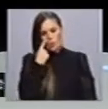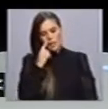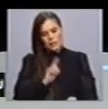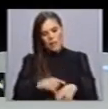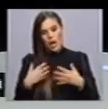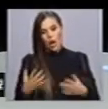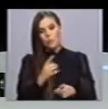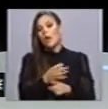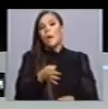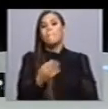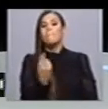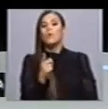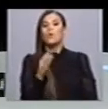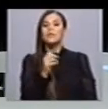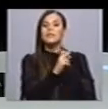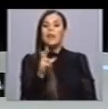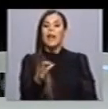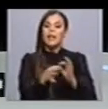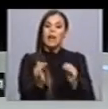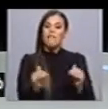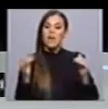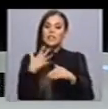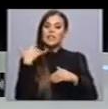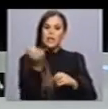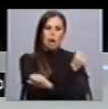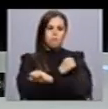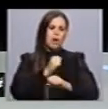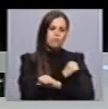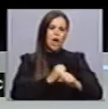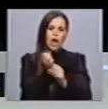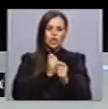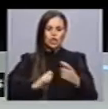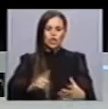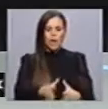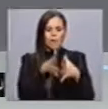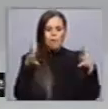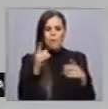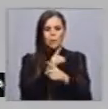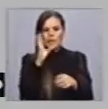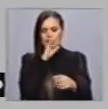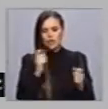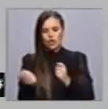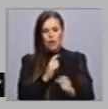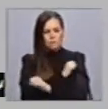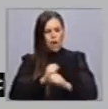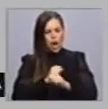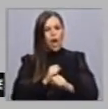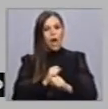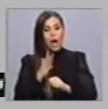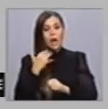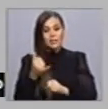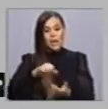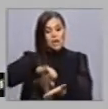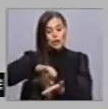Pulsar corresponde à fase posterior à explosão de estrelas de grande massa. Quando nós temos estrelas de grande massa que explodem, depois o seu